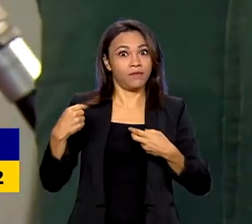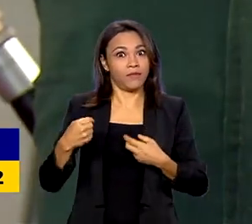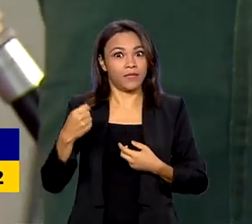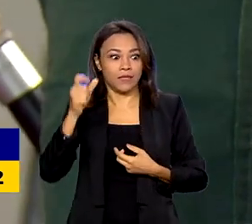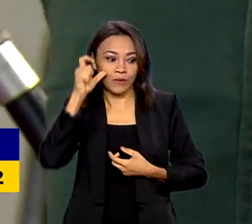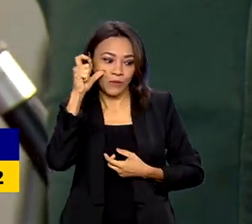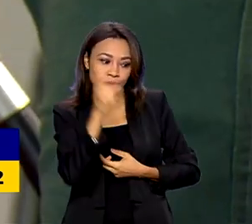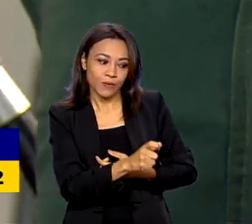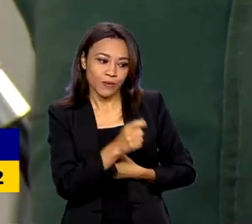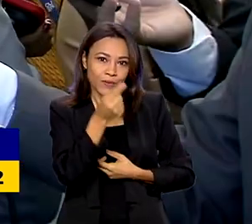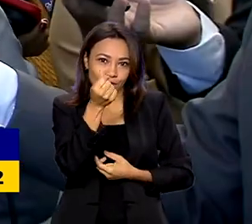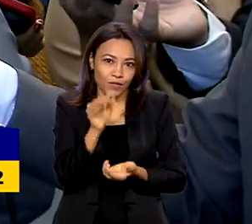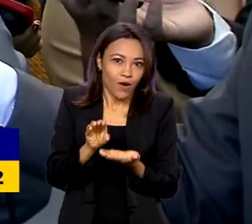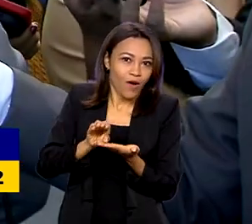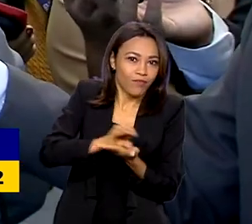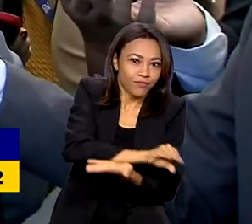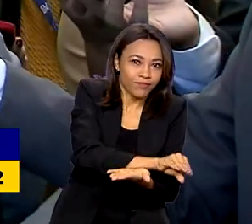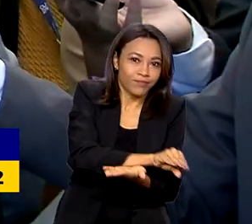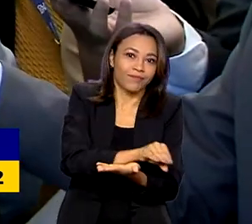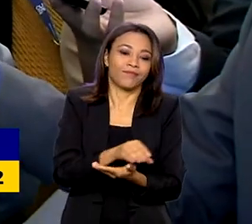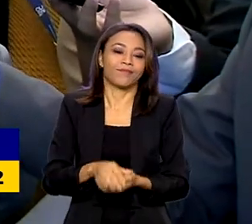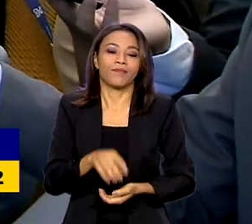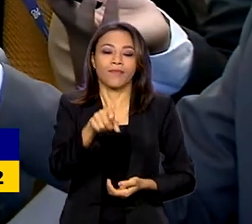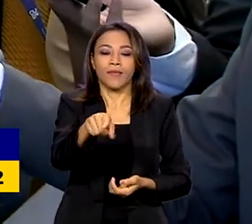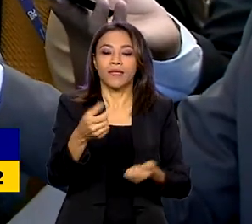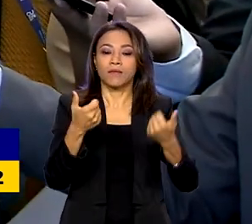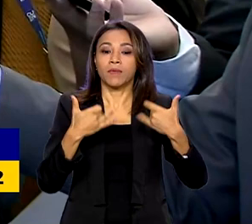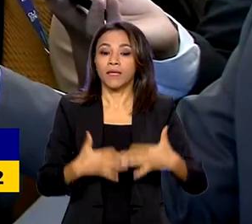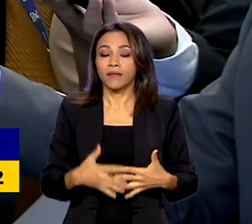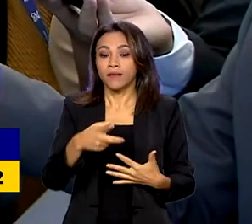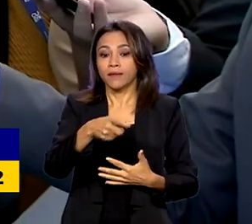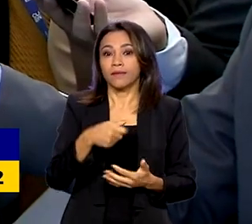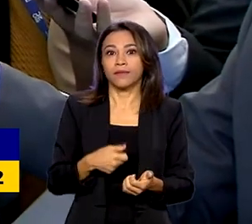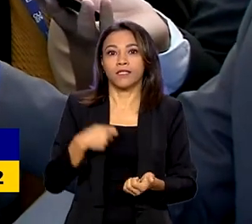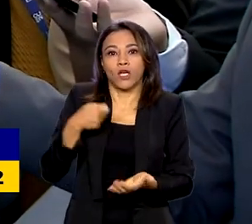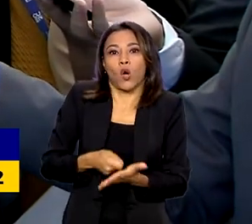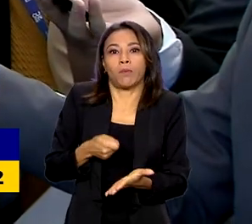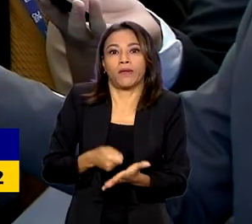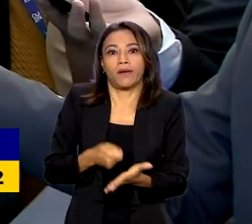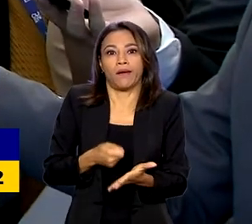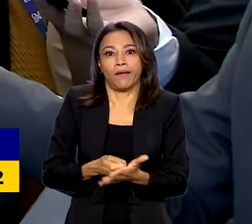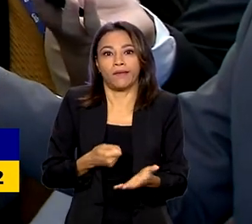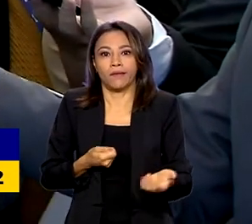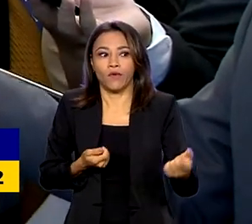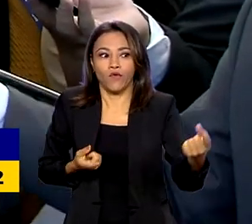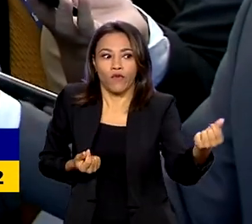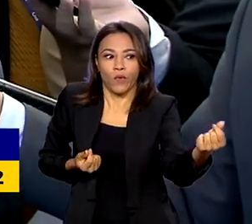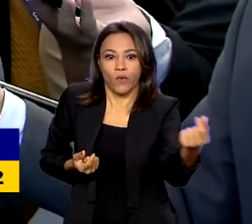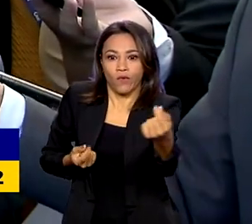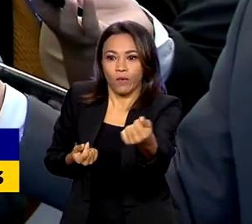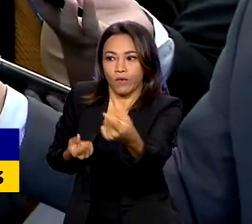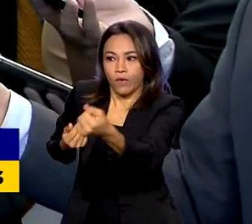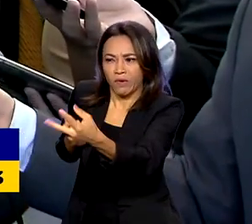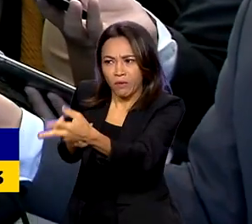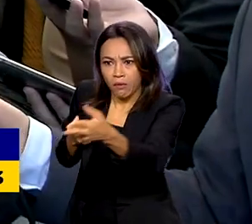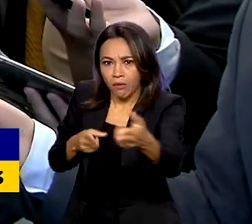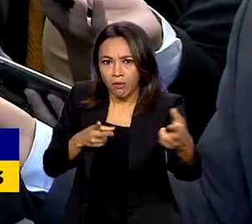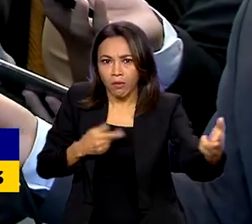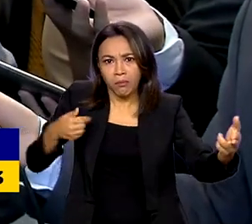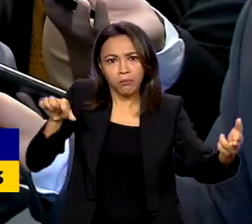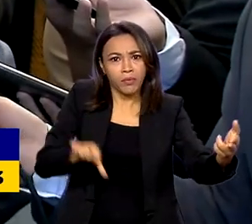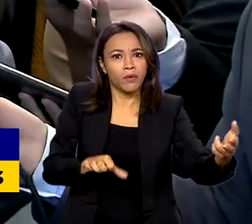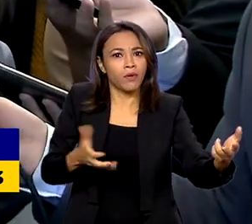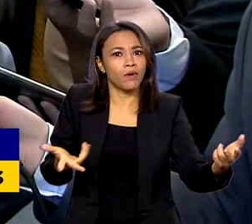para investidores. O que era contra o investidor é você ser obrigado a praticar o preço do seu concorrente, o pior preço para você.